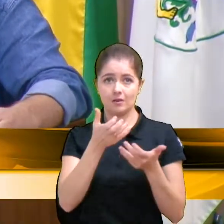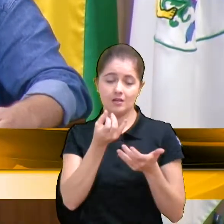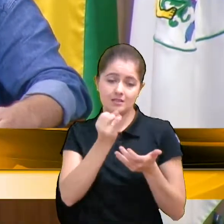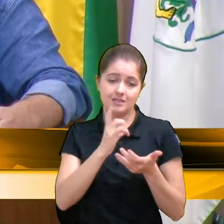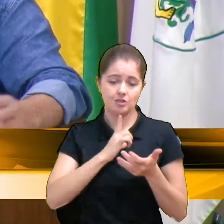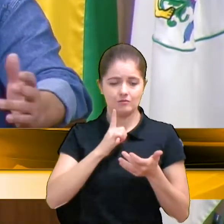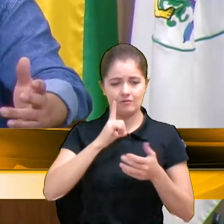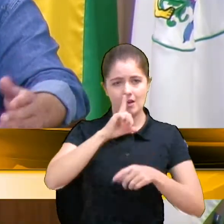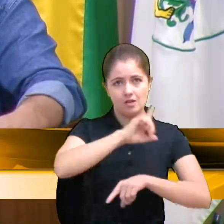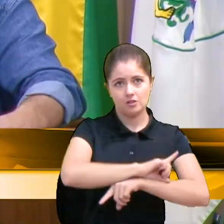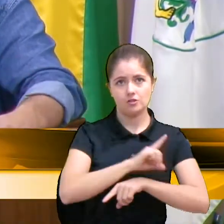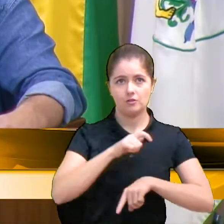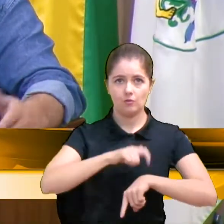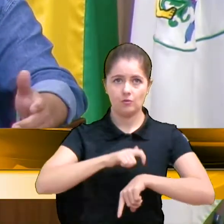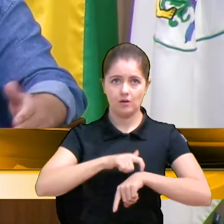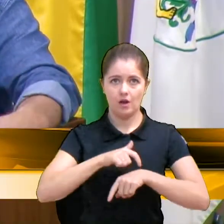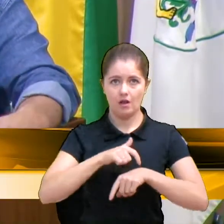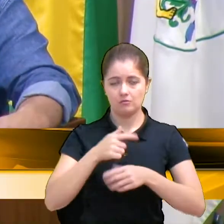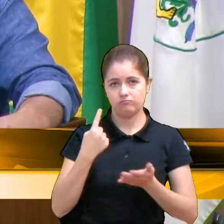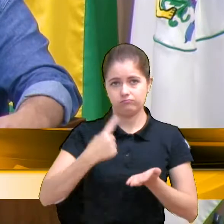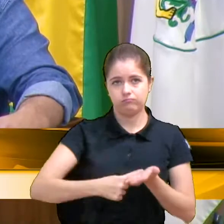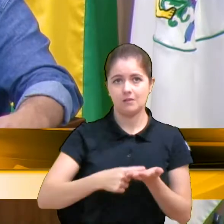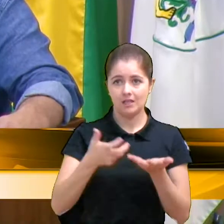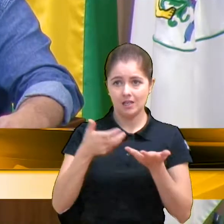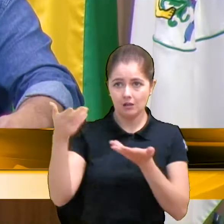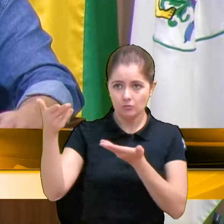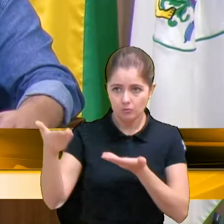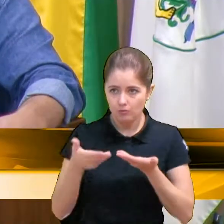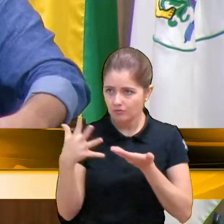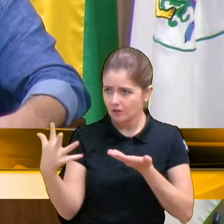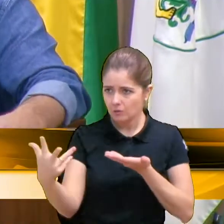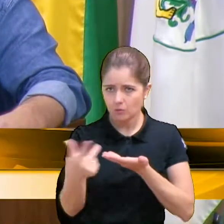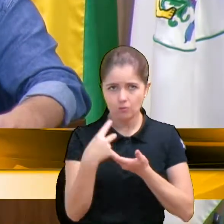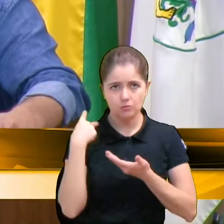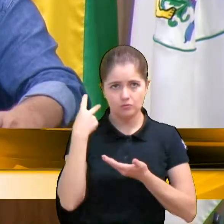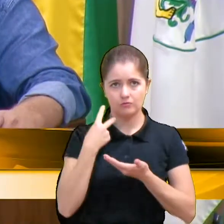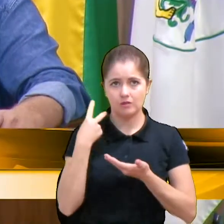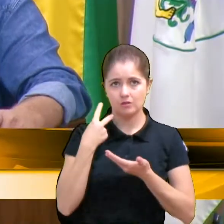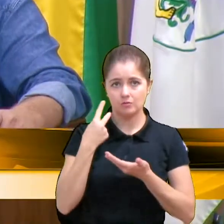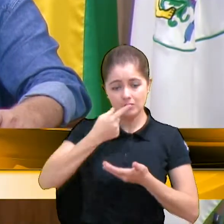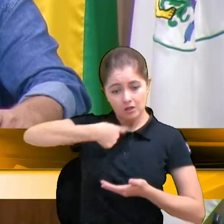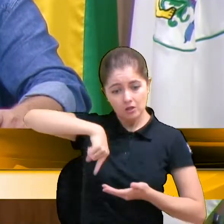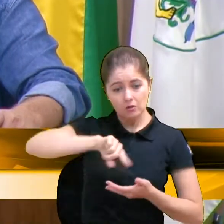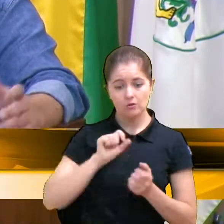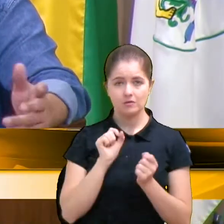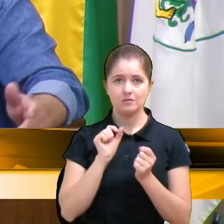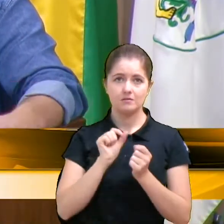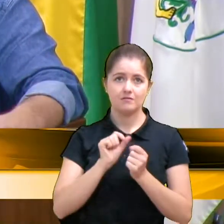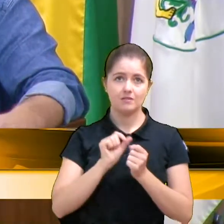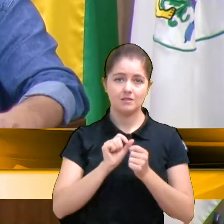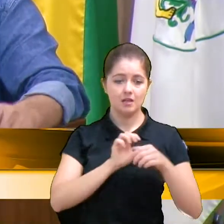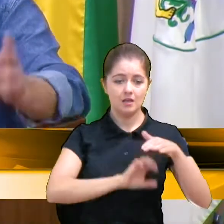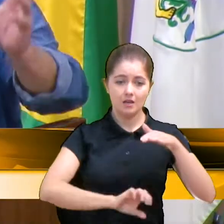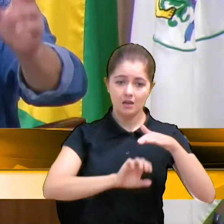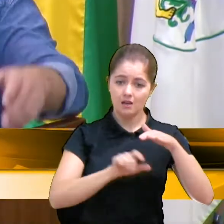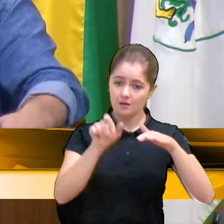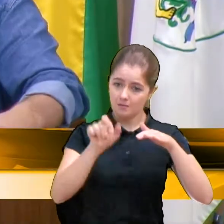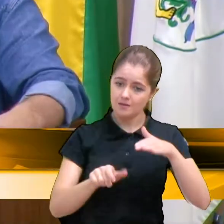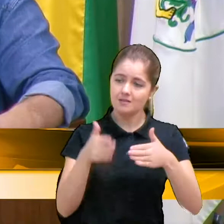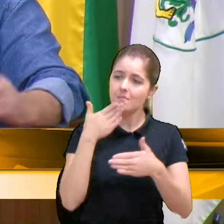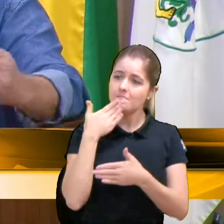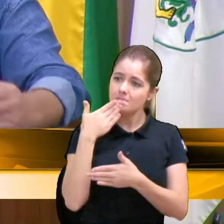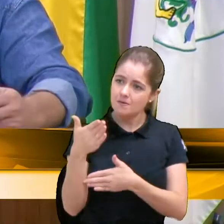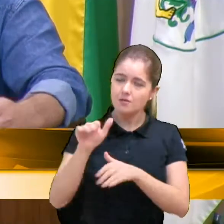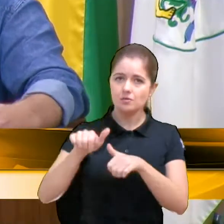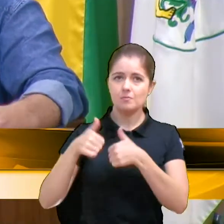horário marcado, de convidar todos os vereadores aqui, para que nós façamos que nem os empresários. Já que os empresários solicitaram melhoria lá em São